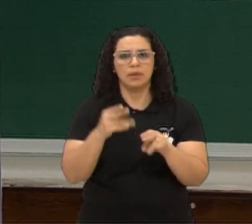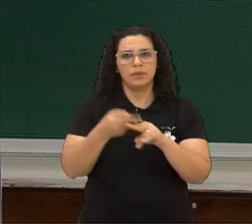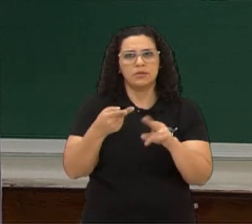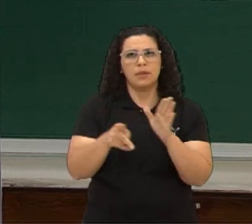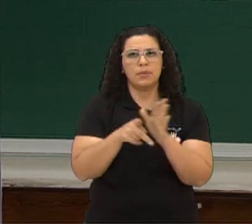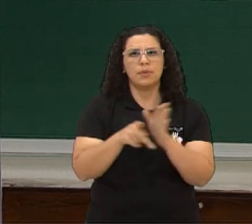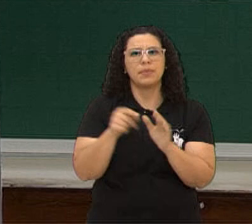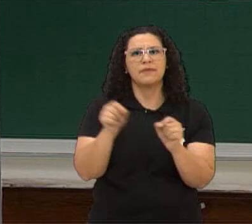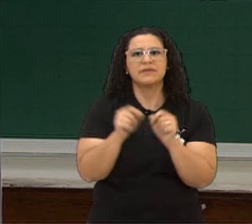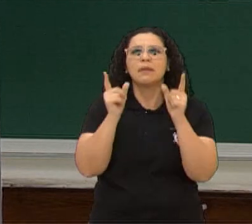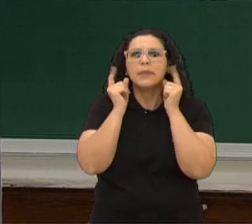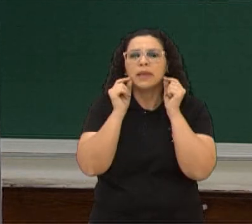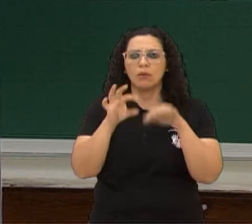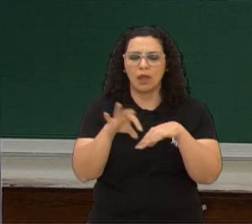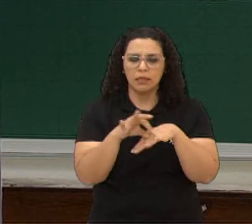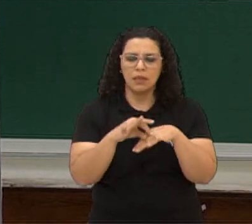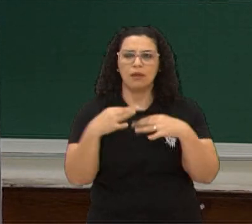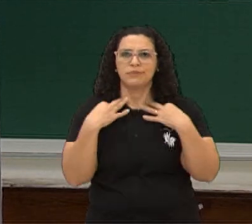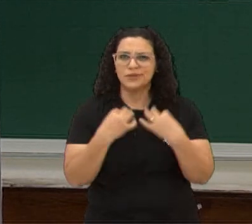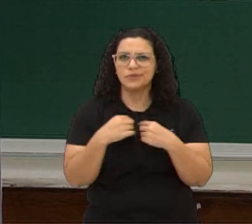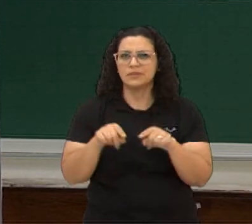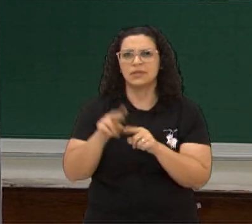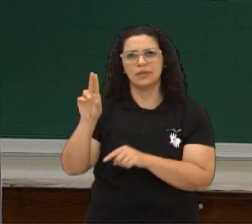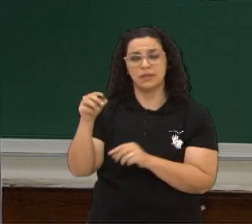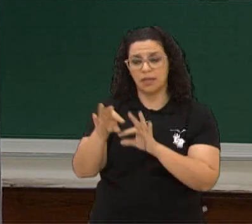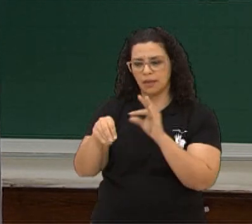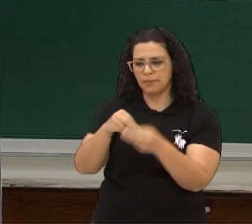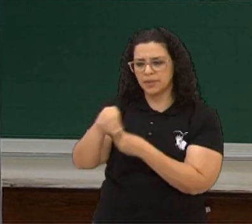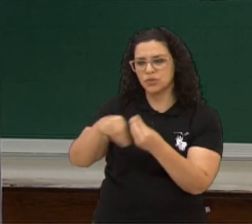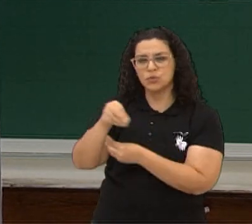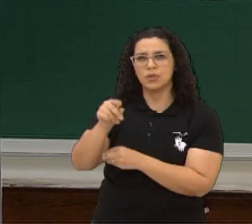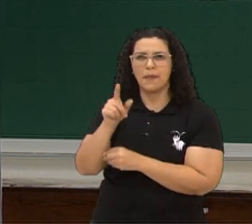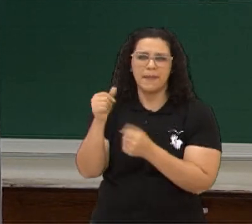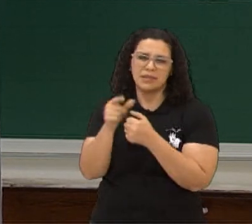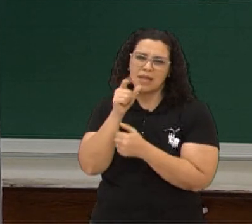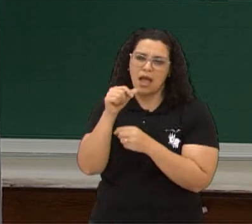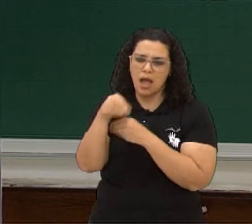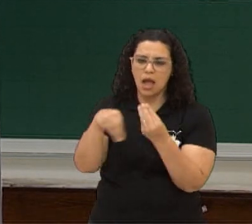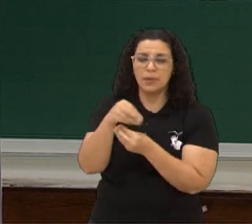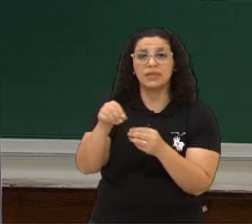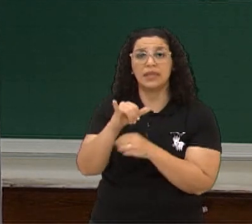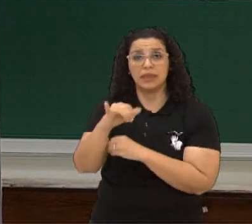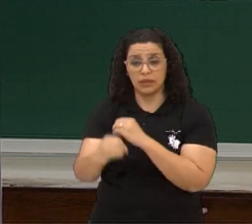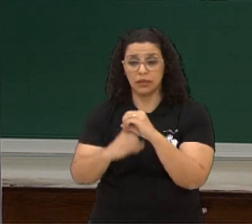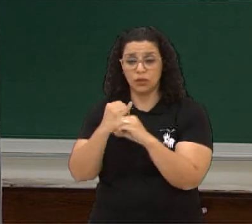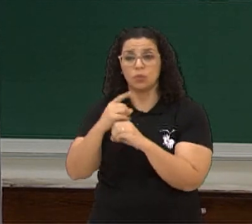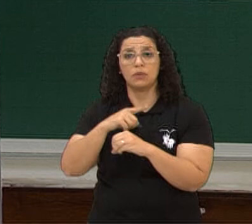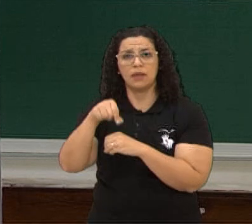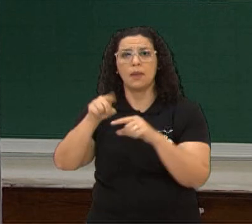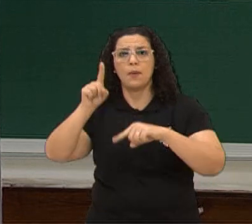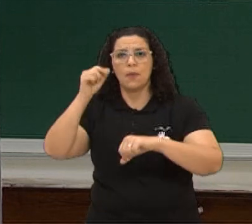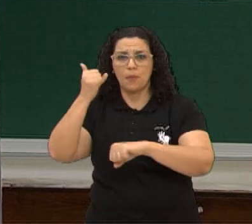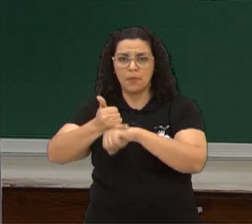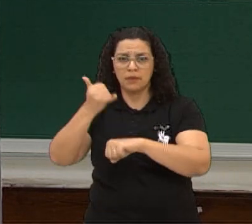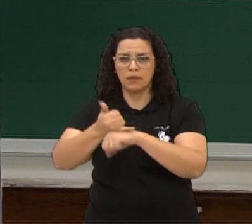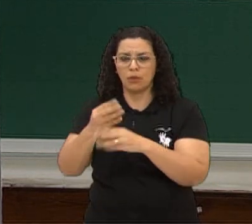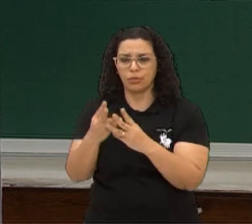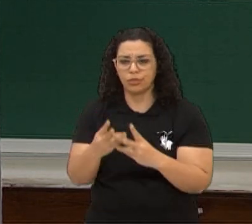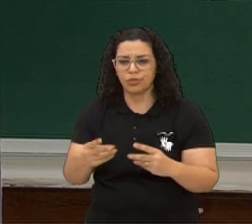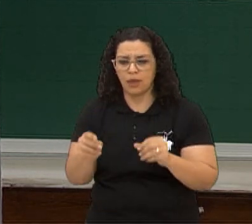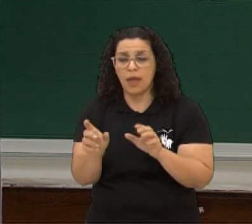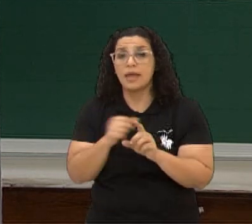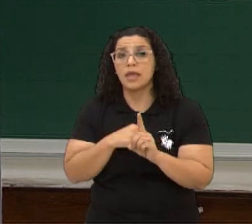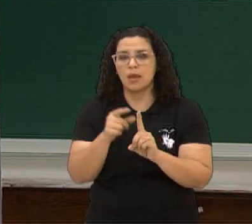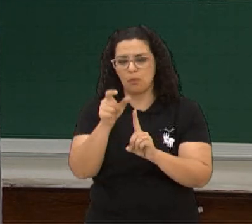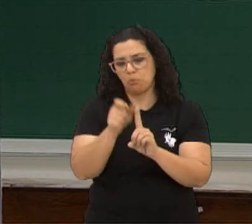ou niquelação, e aí a gente vai ter uma solução lá aquosa, contendo íons, e aí o metal vai se depositar em cima